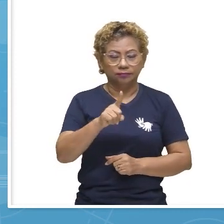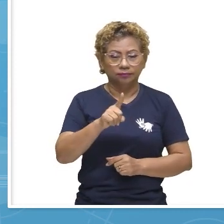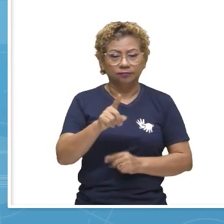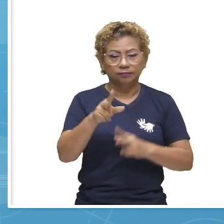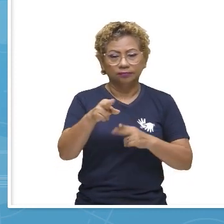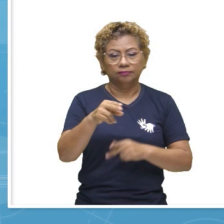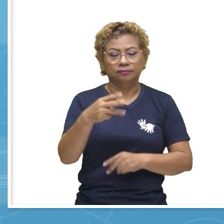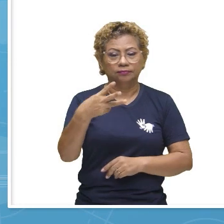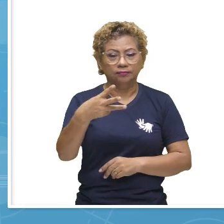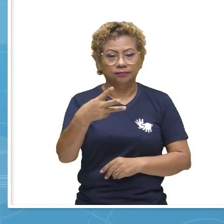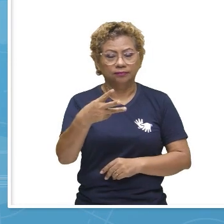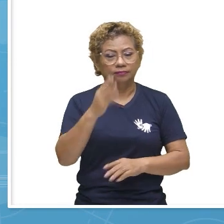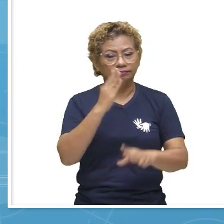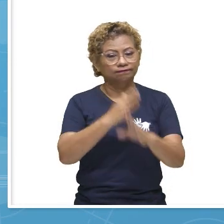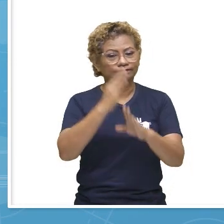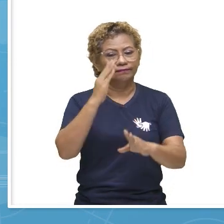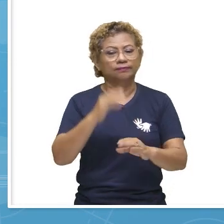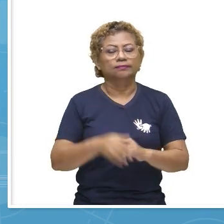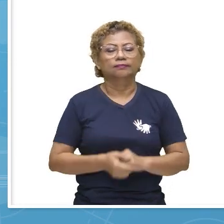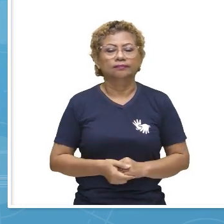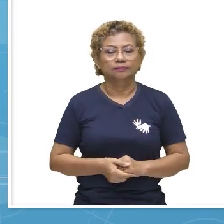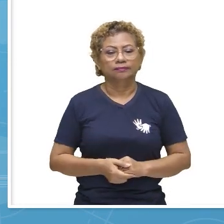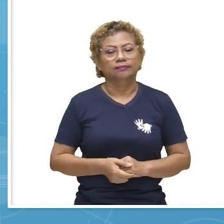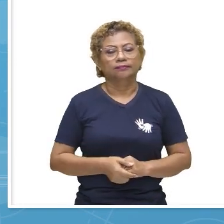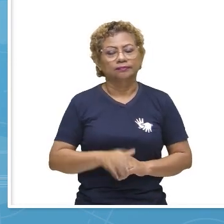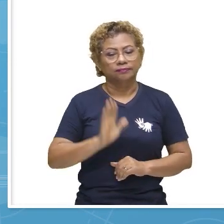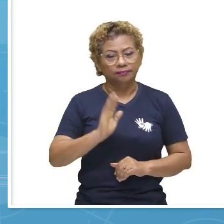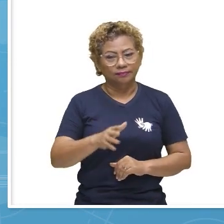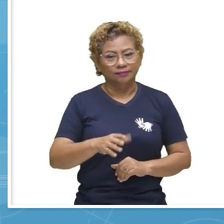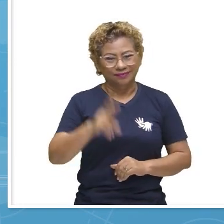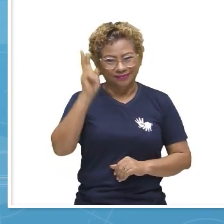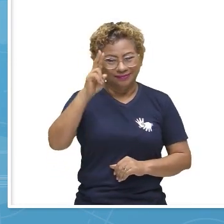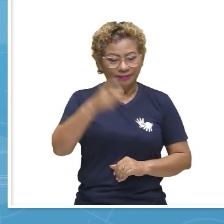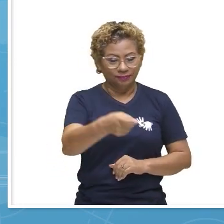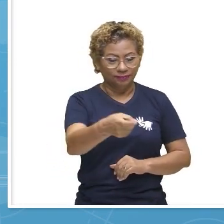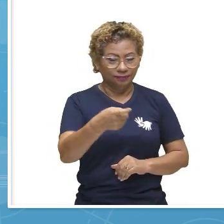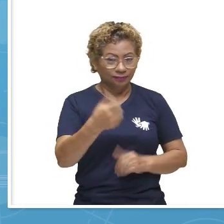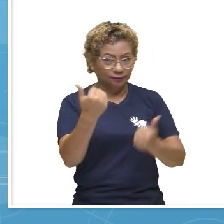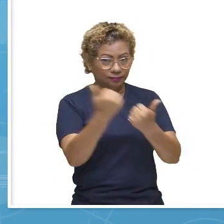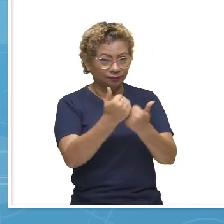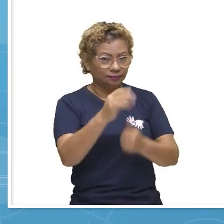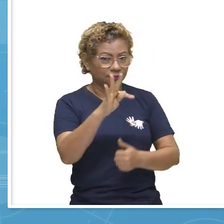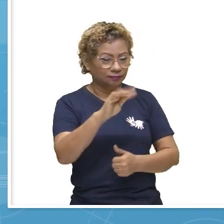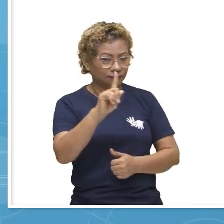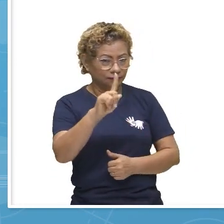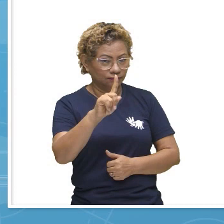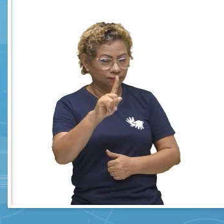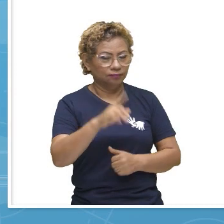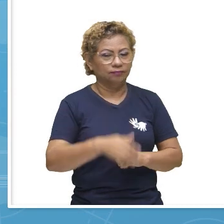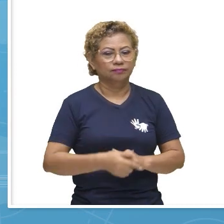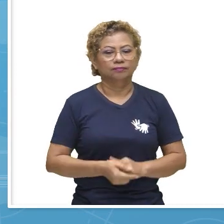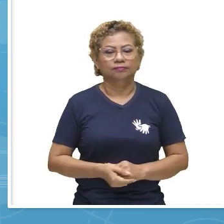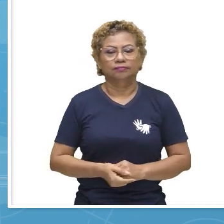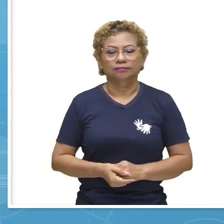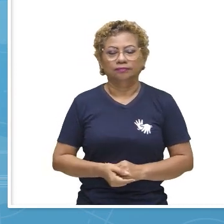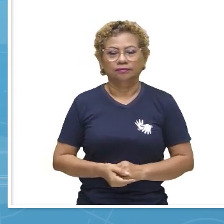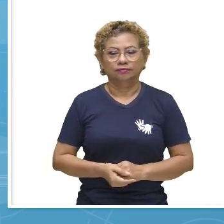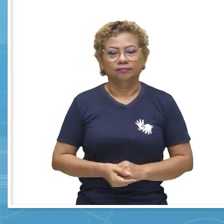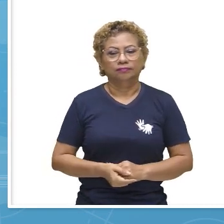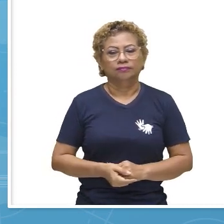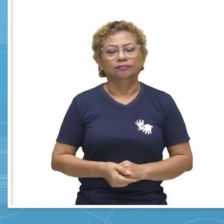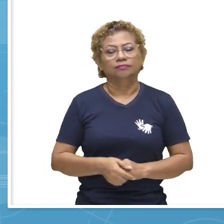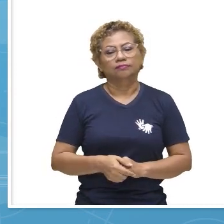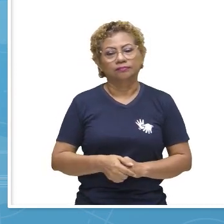3. Então, esse x1 é o meu T1, né? Então, vou colocar aqui, ó. É o meu tempo 1, então é igual